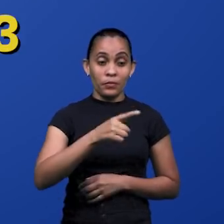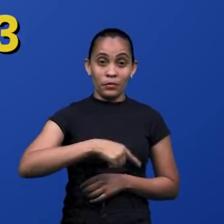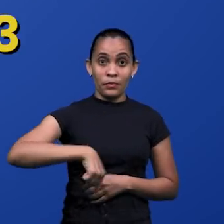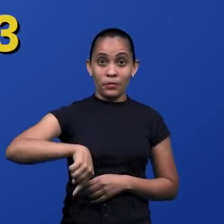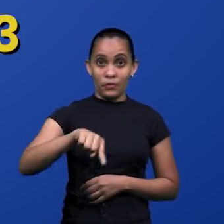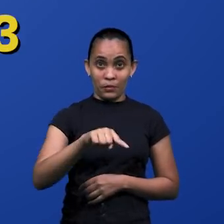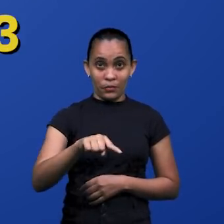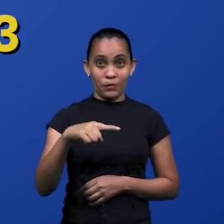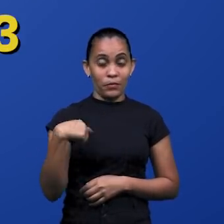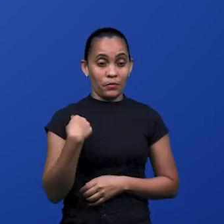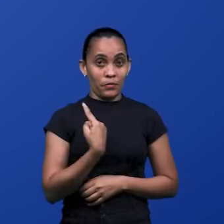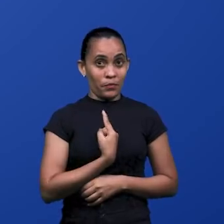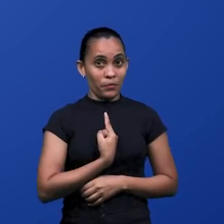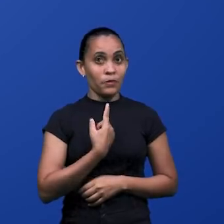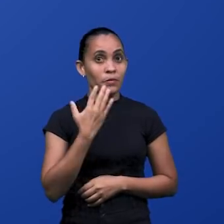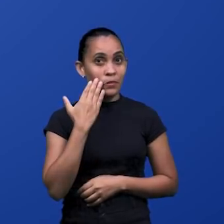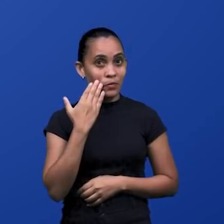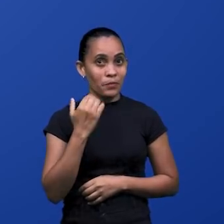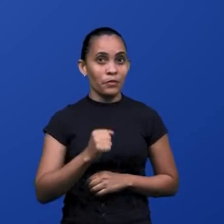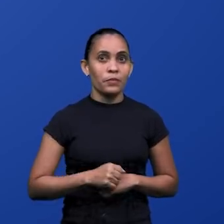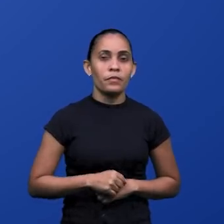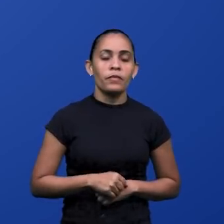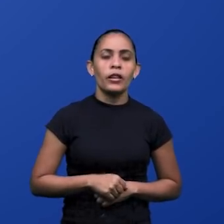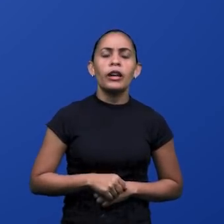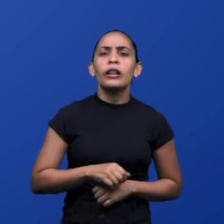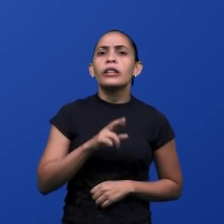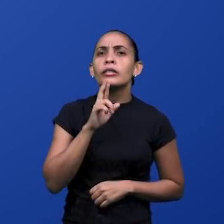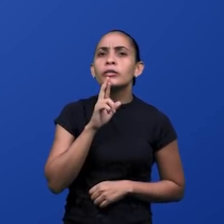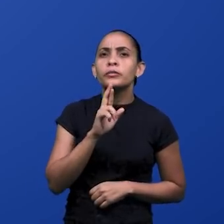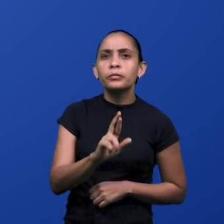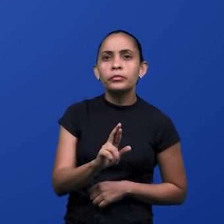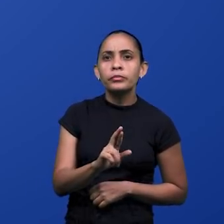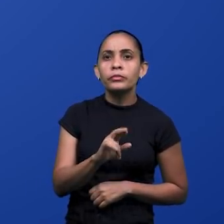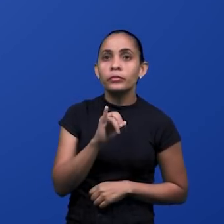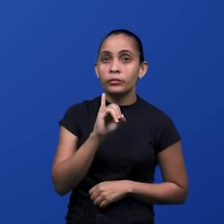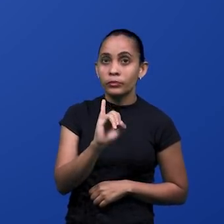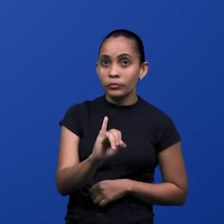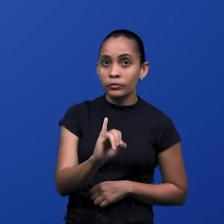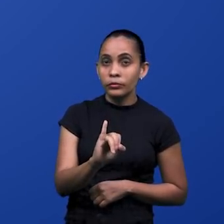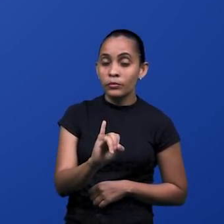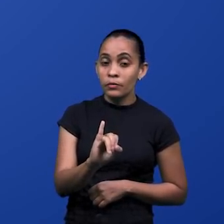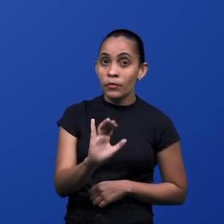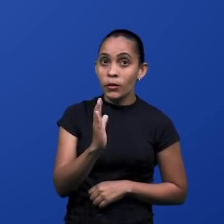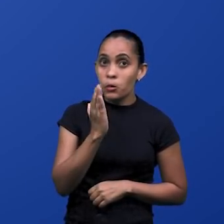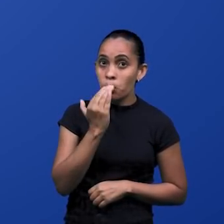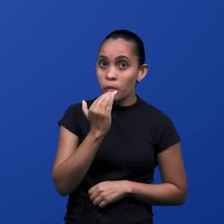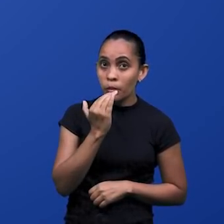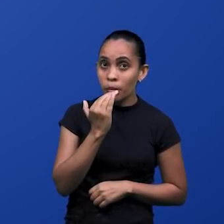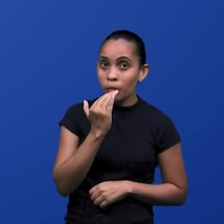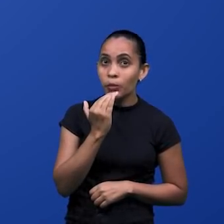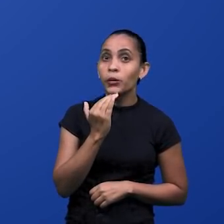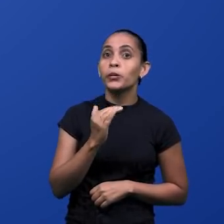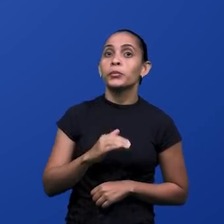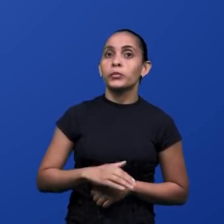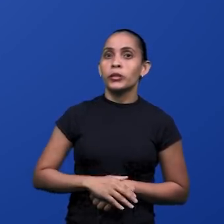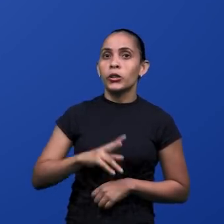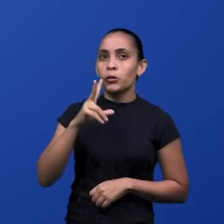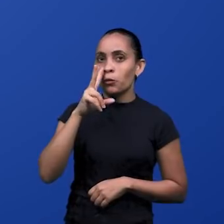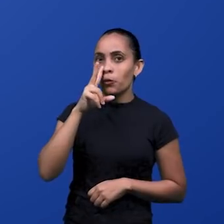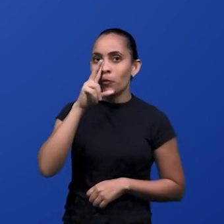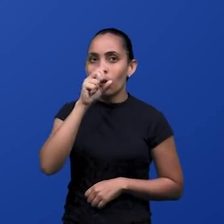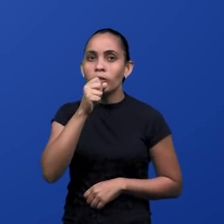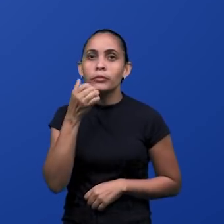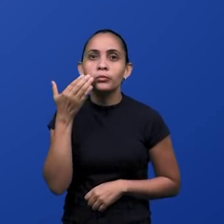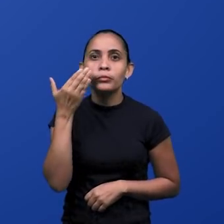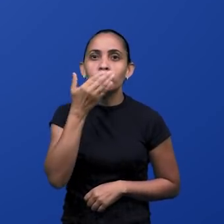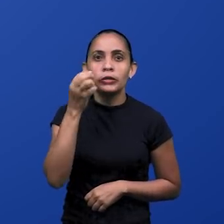que ouçamos. Então ele disse: do comedor saiu comida, e doçura saiu do forte, e em